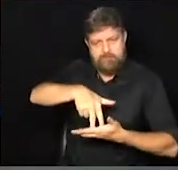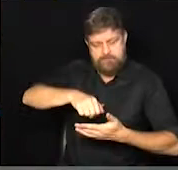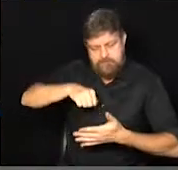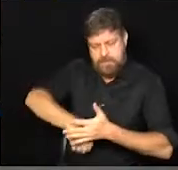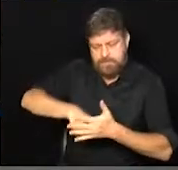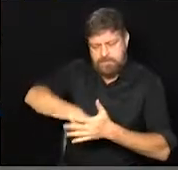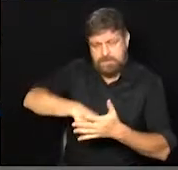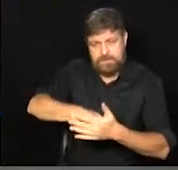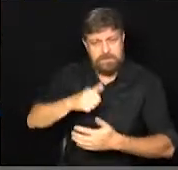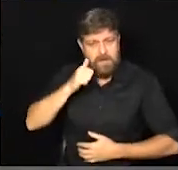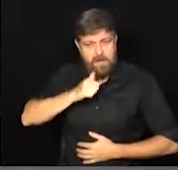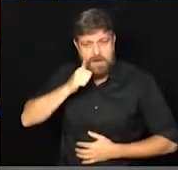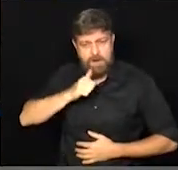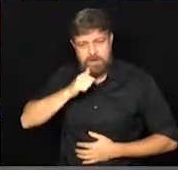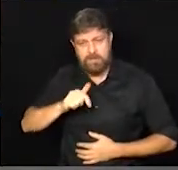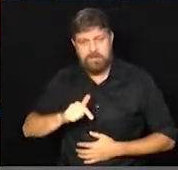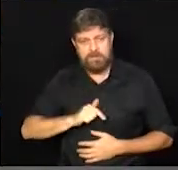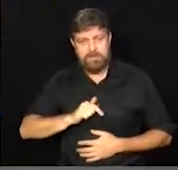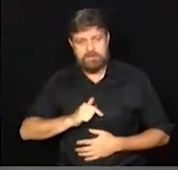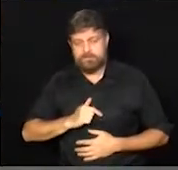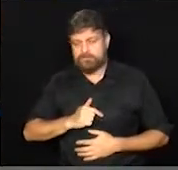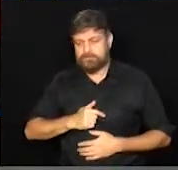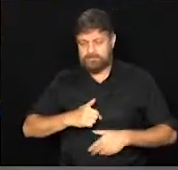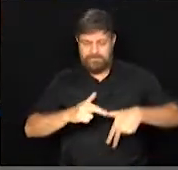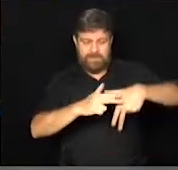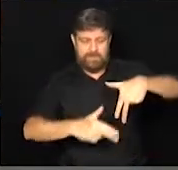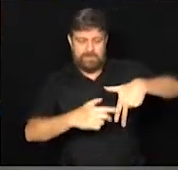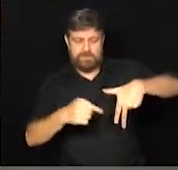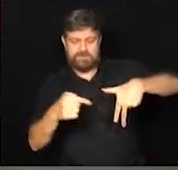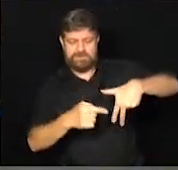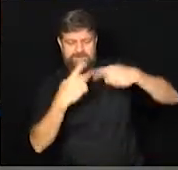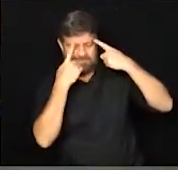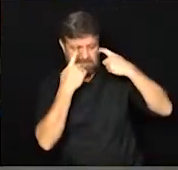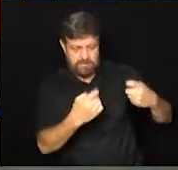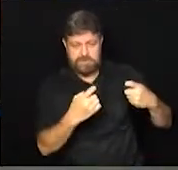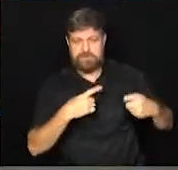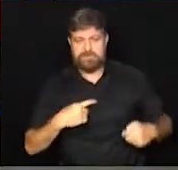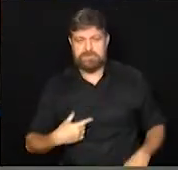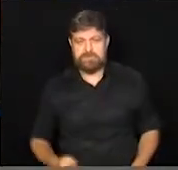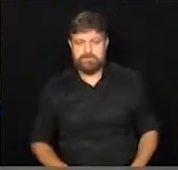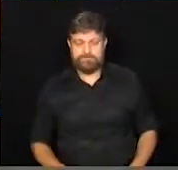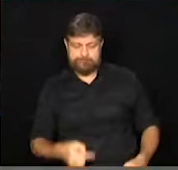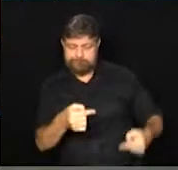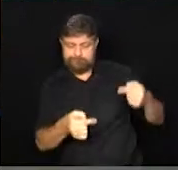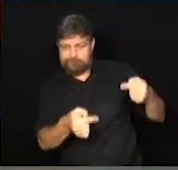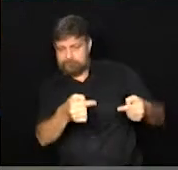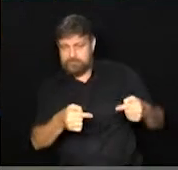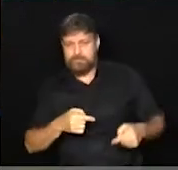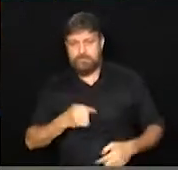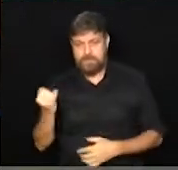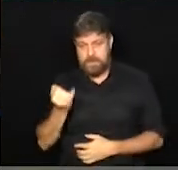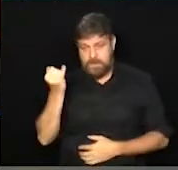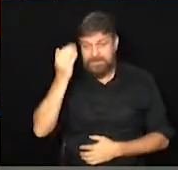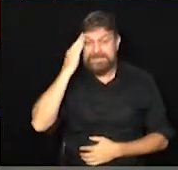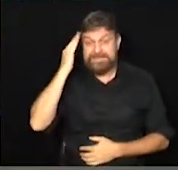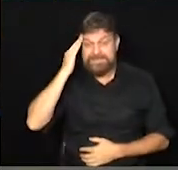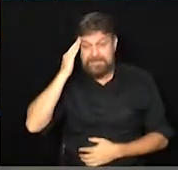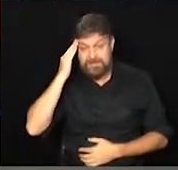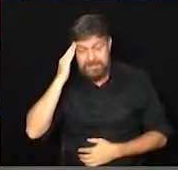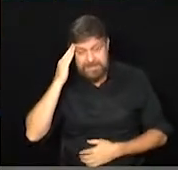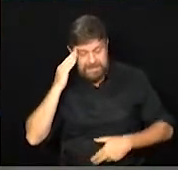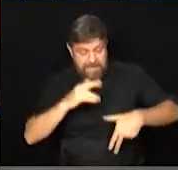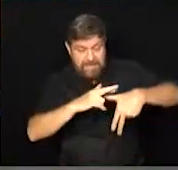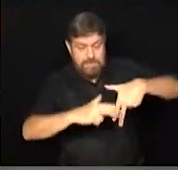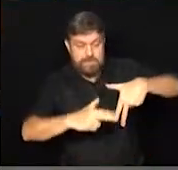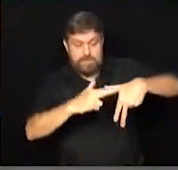décadas, questionando a violência de gênero, e é importante marcar essa ideia da violência de gênero como a